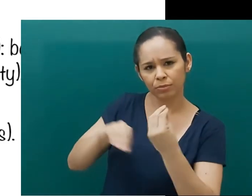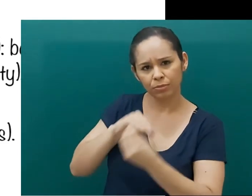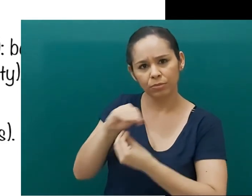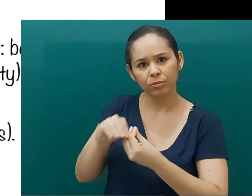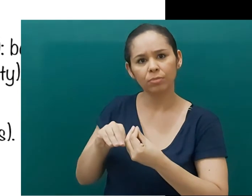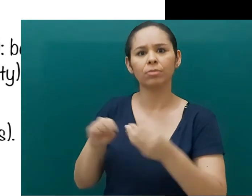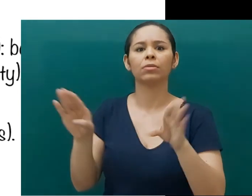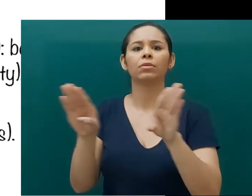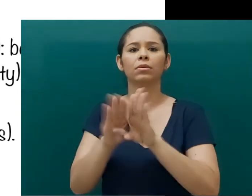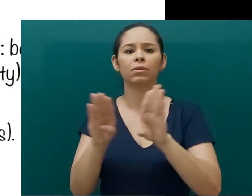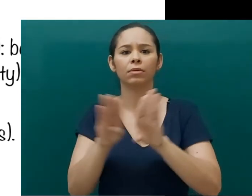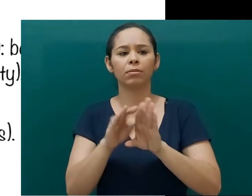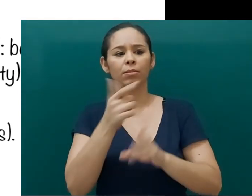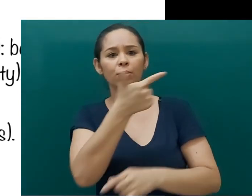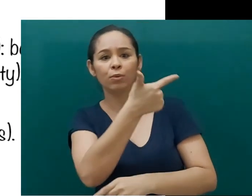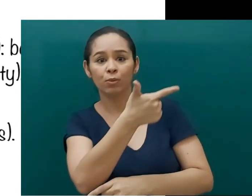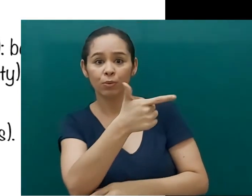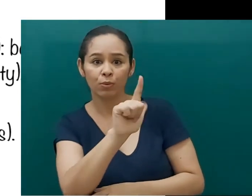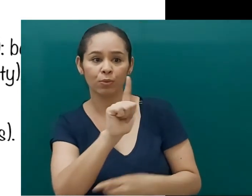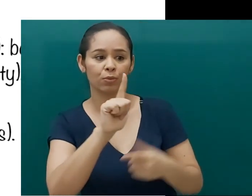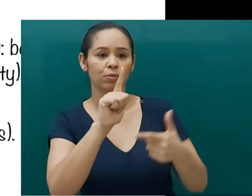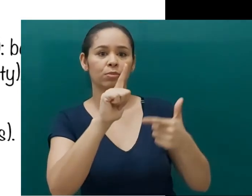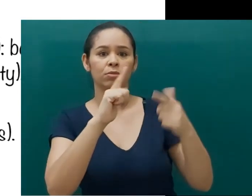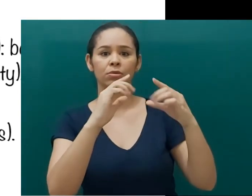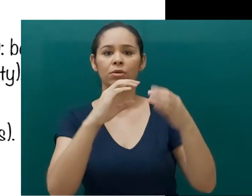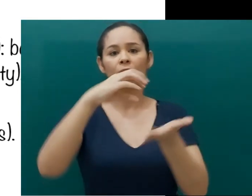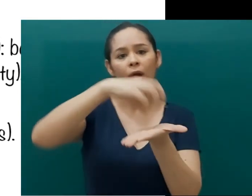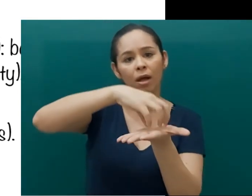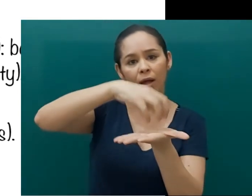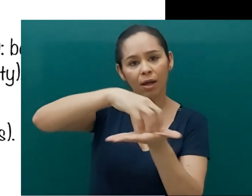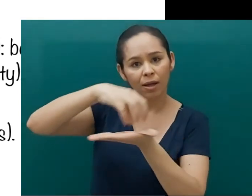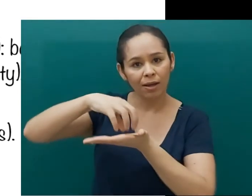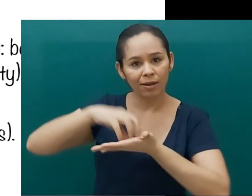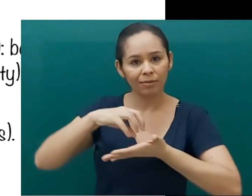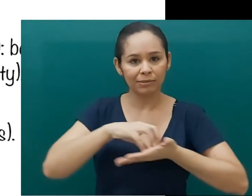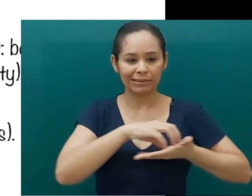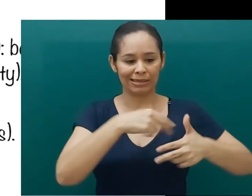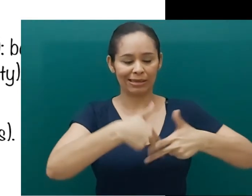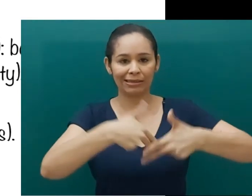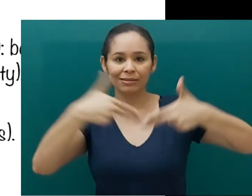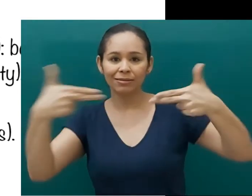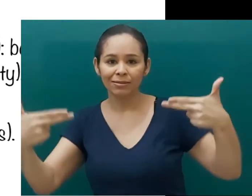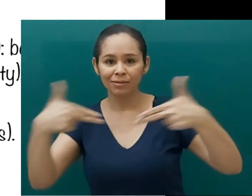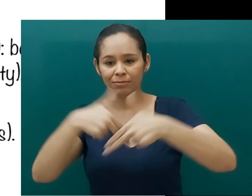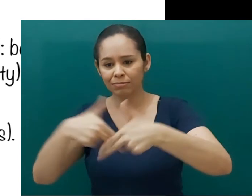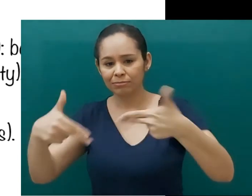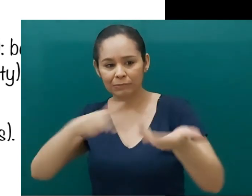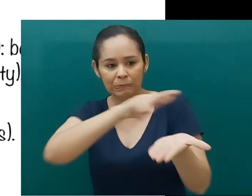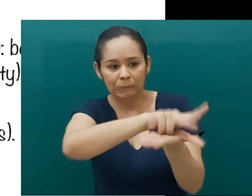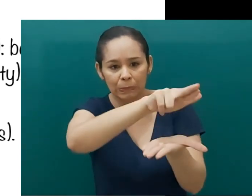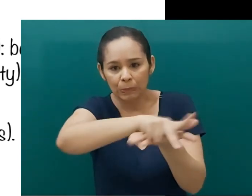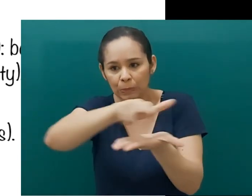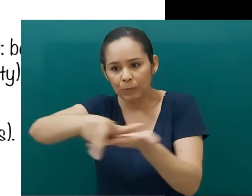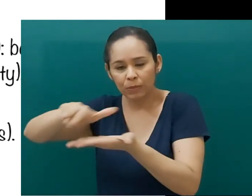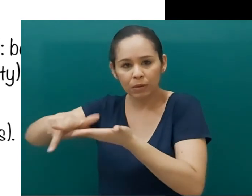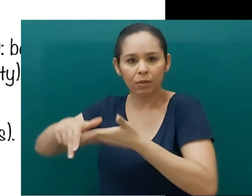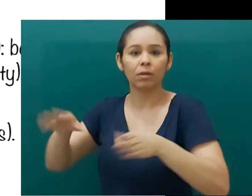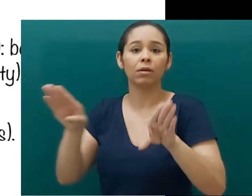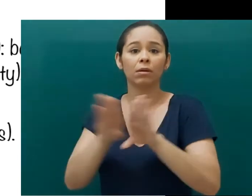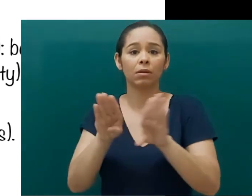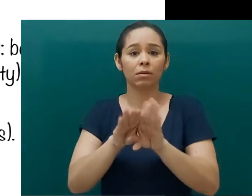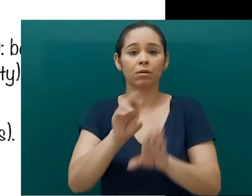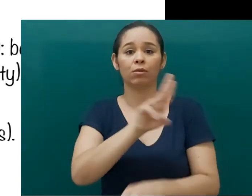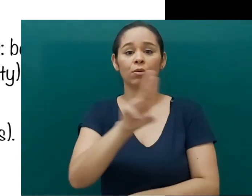dos Buxicondê, os Noá, né, que a gente, os povos Noá, como por exemplo